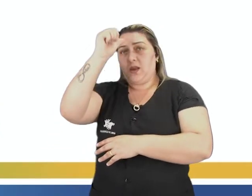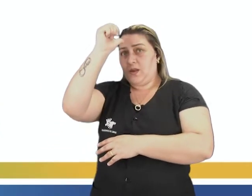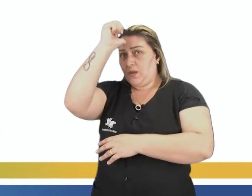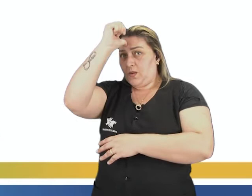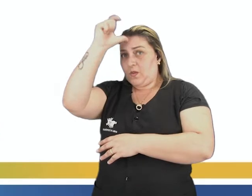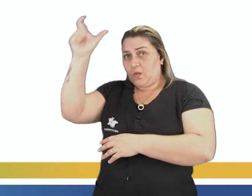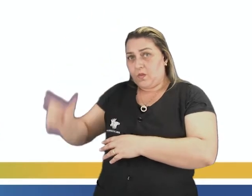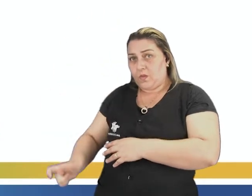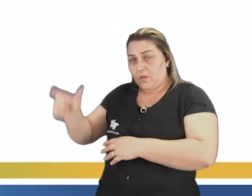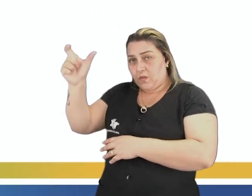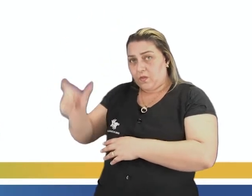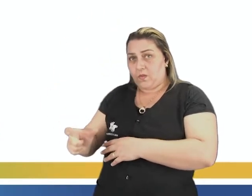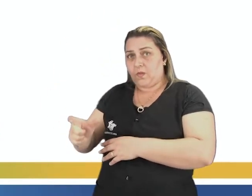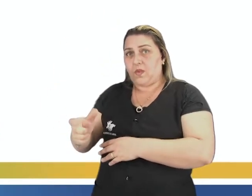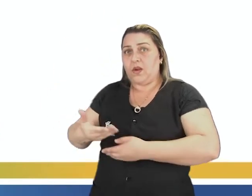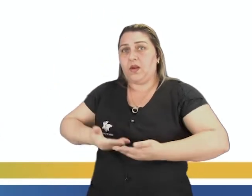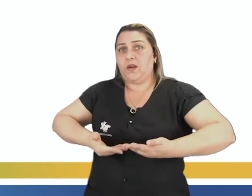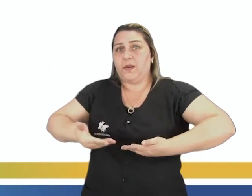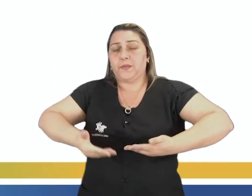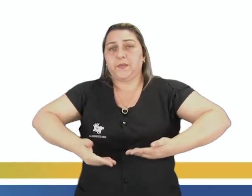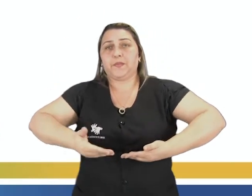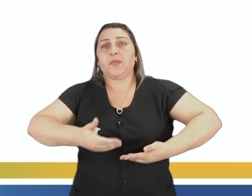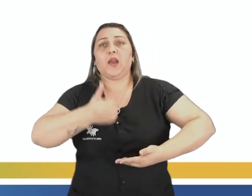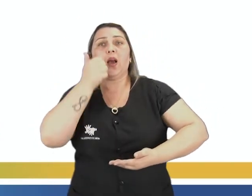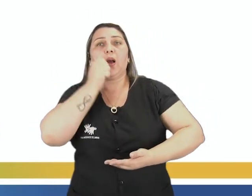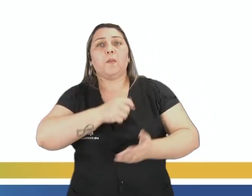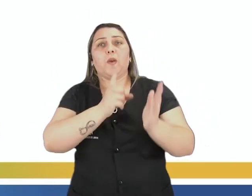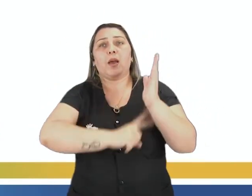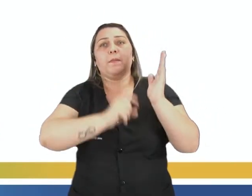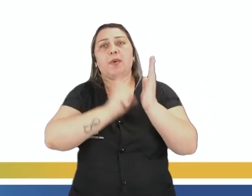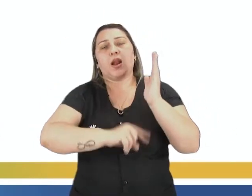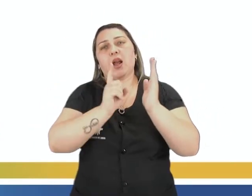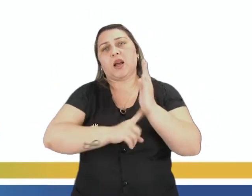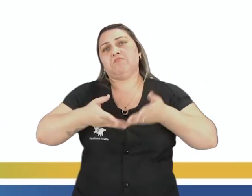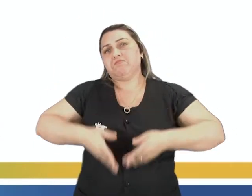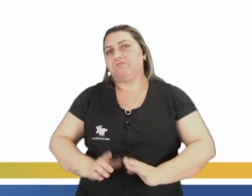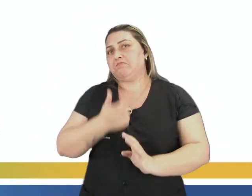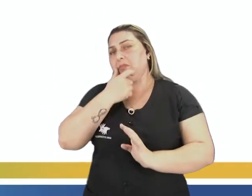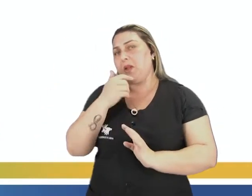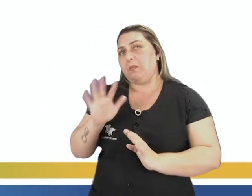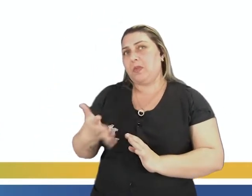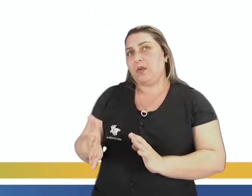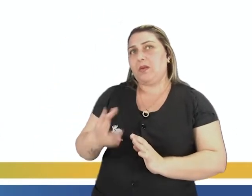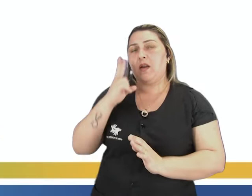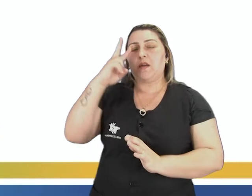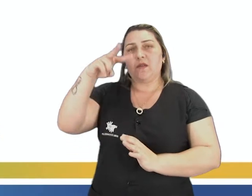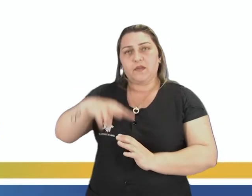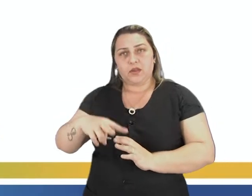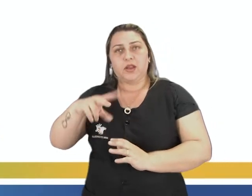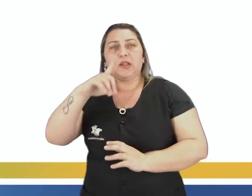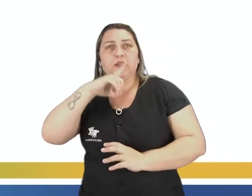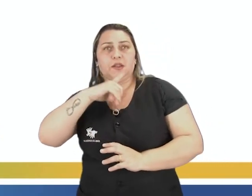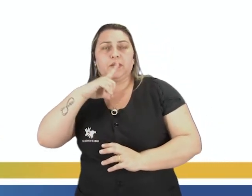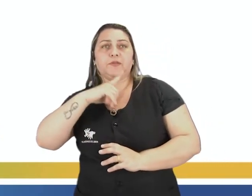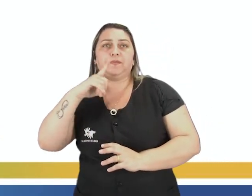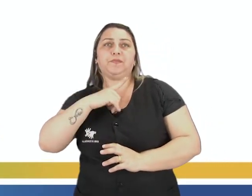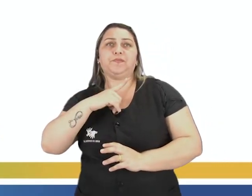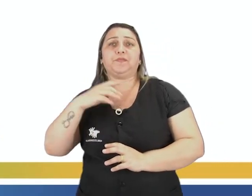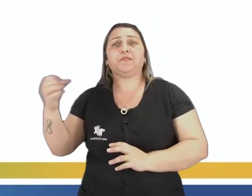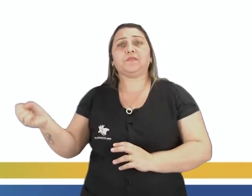servindo uma mulher branca, provavelmente inglesa aí. Essa visão que você deva ter em relação a